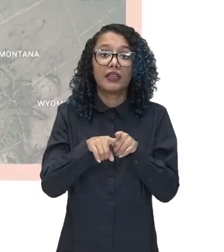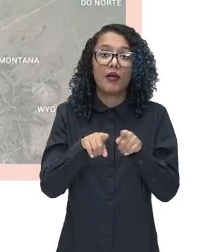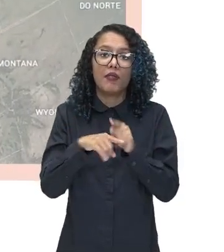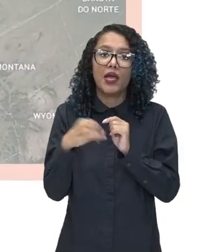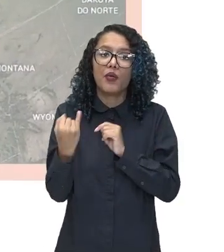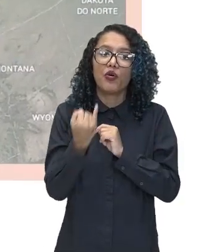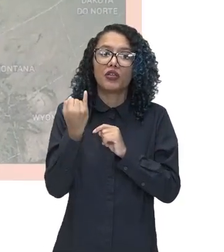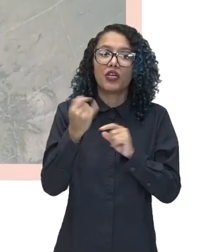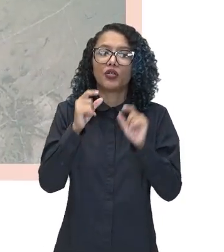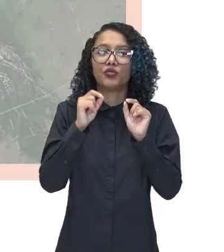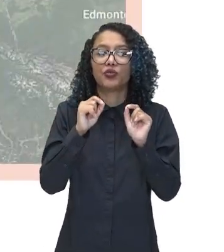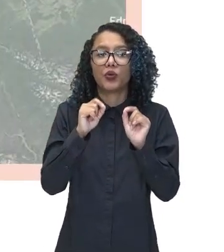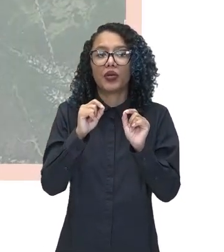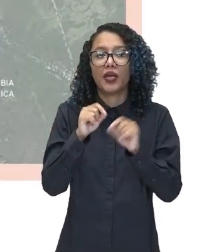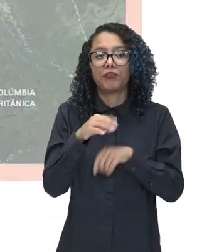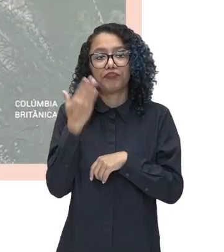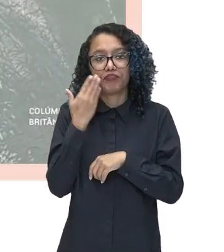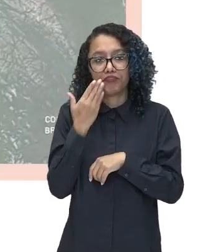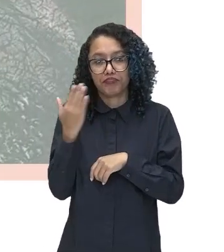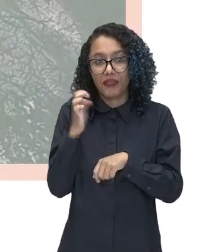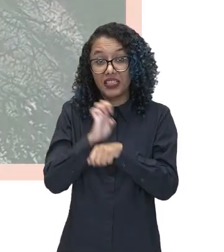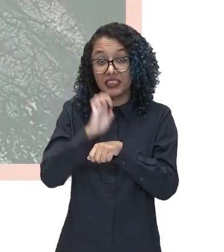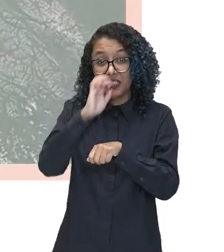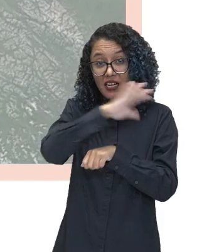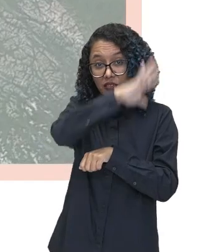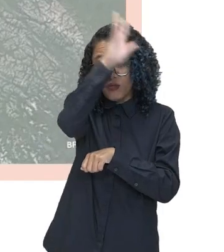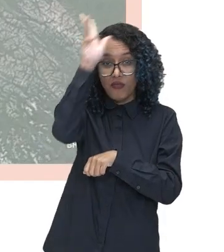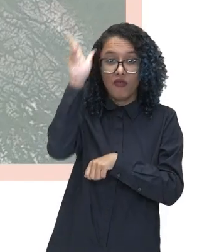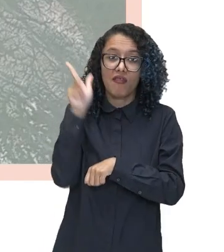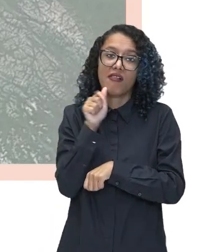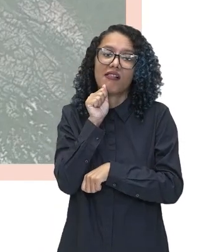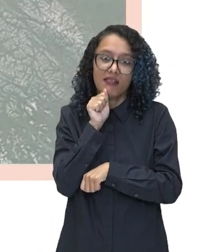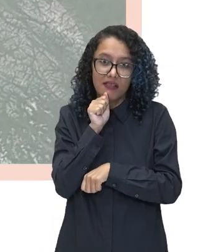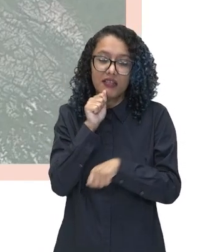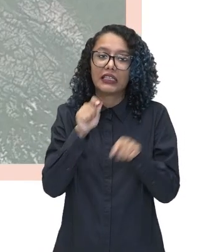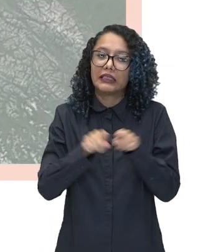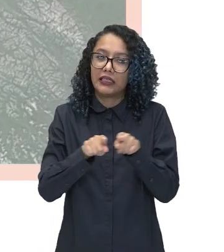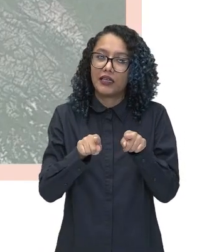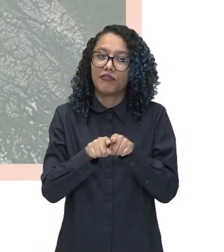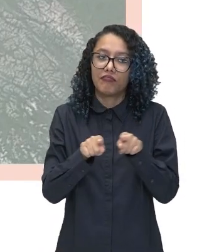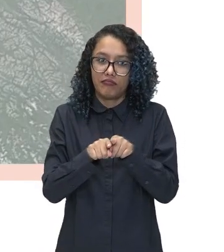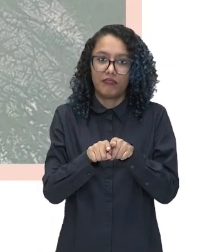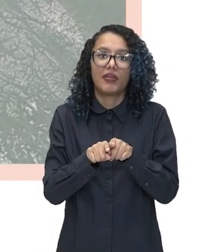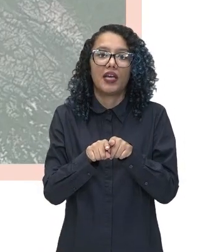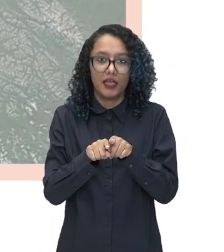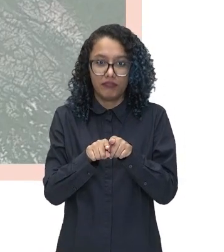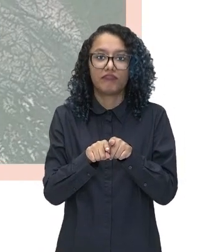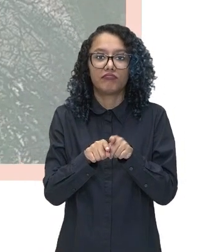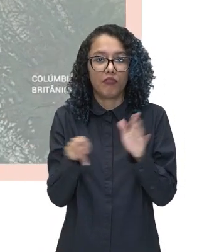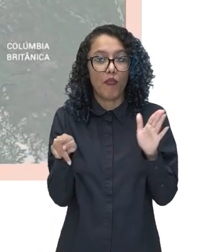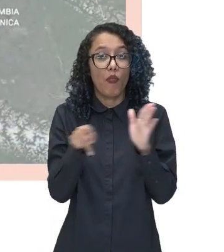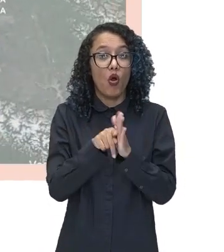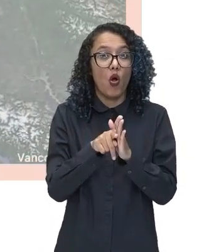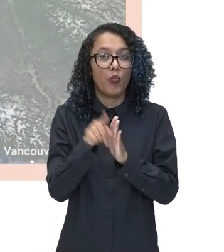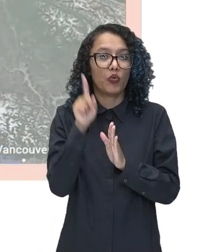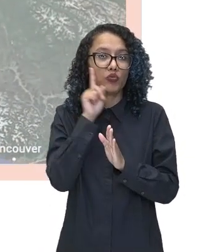importância do Alasca, né? Também que vai fazer parte aí dos Estados Unidos da América,